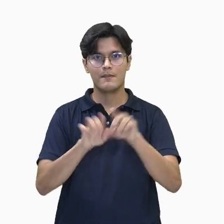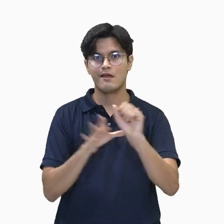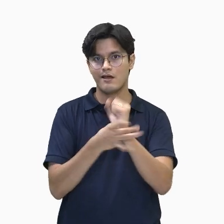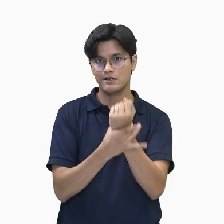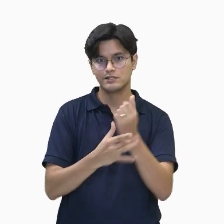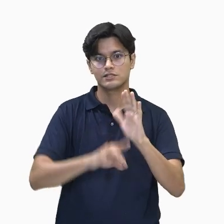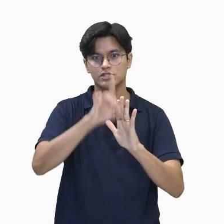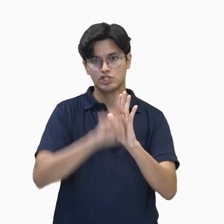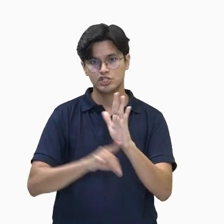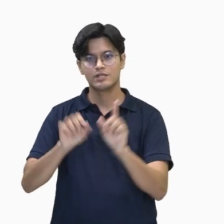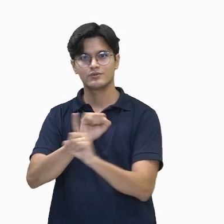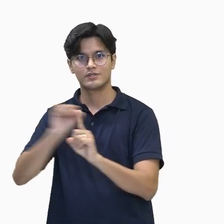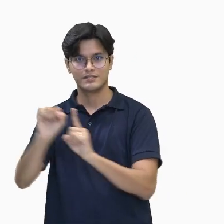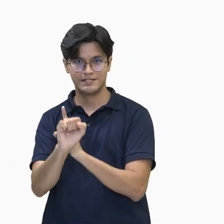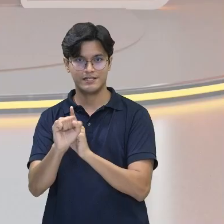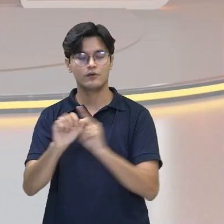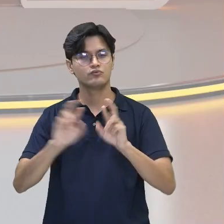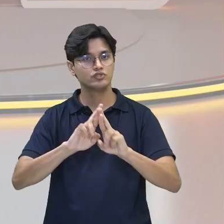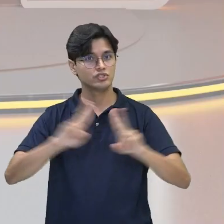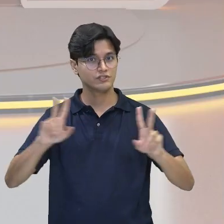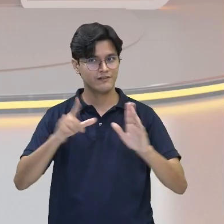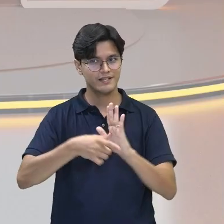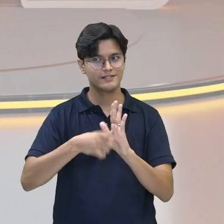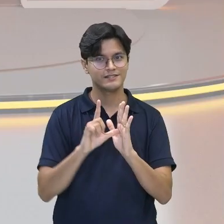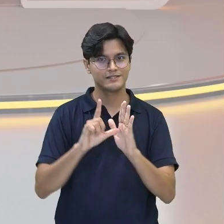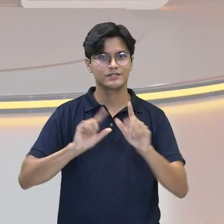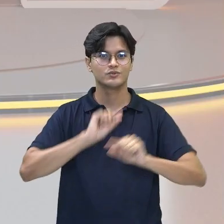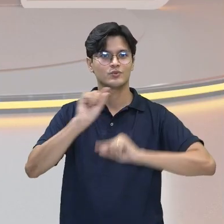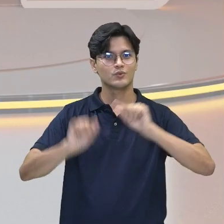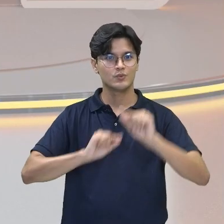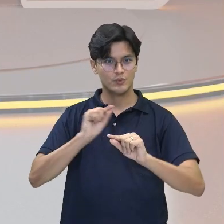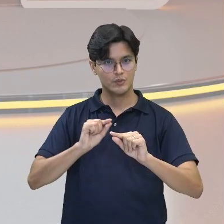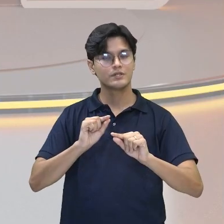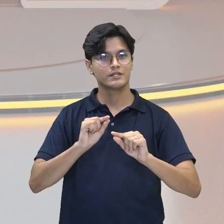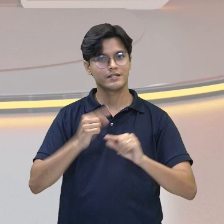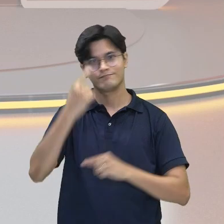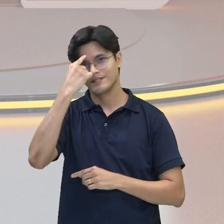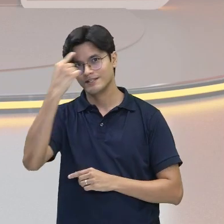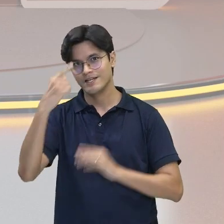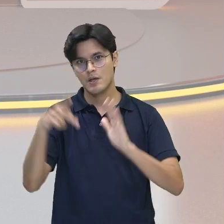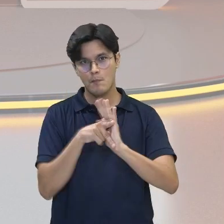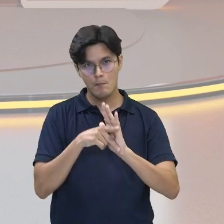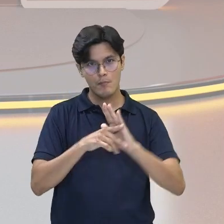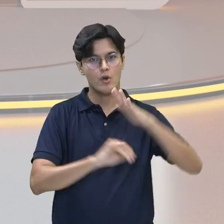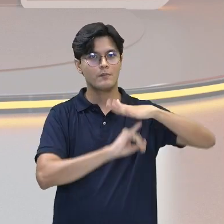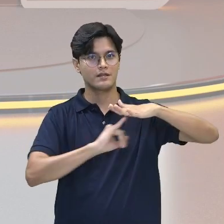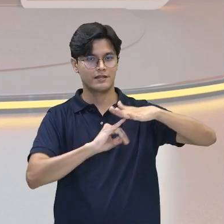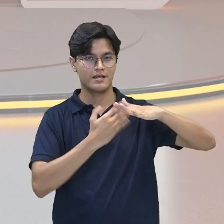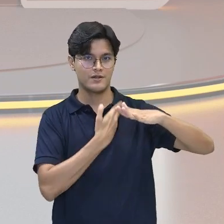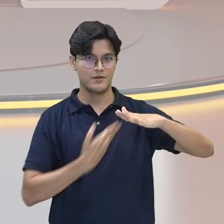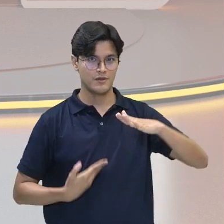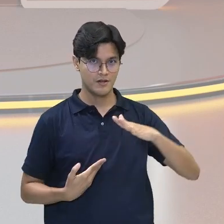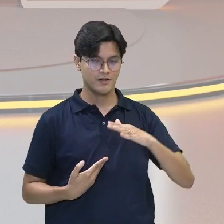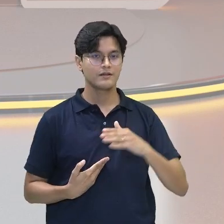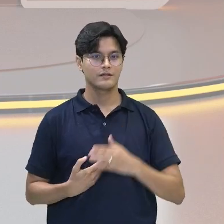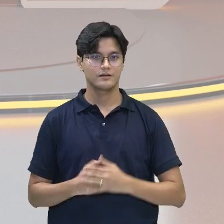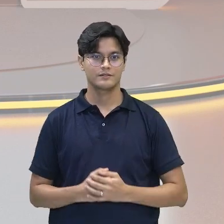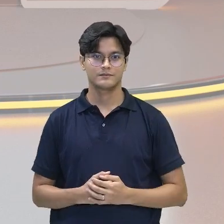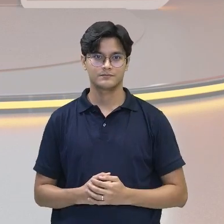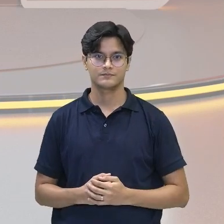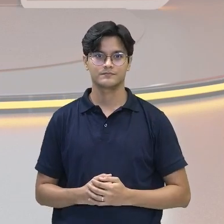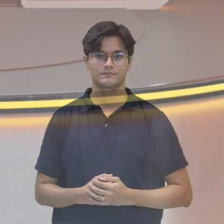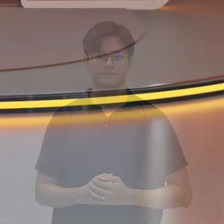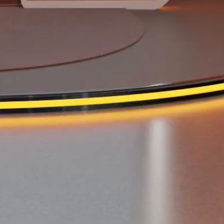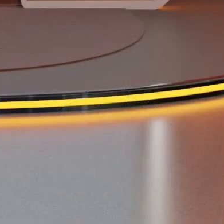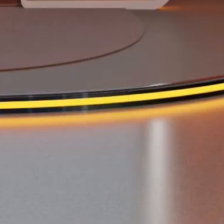lá do Estado, né, das ideias de Estado defendida por Adam Smith,